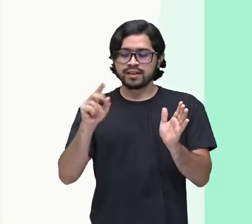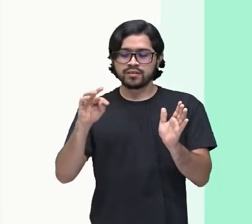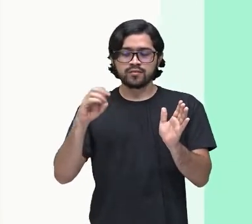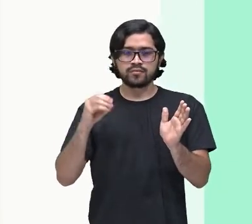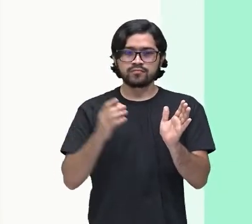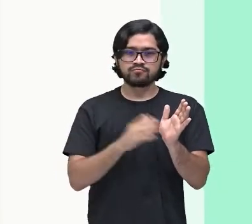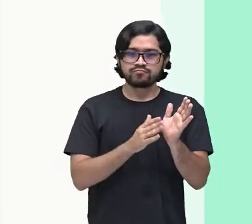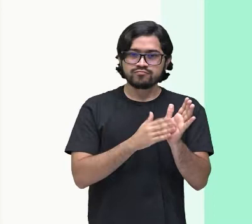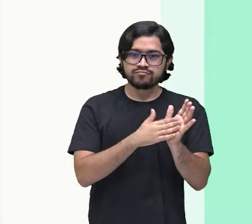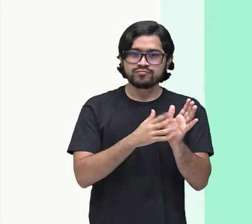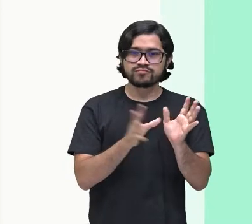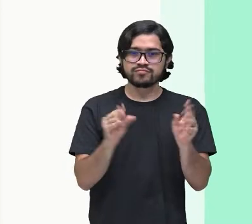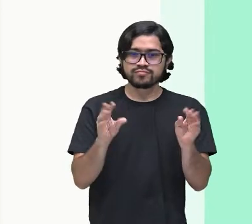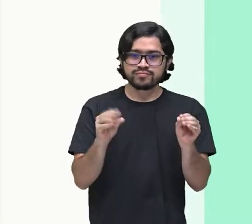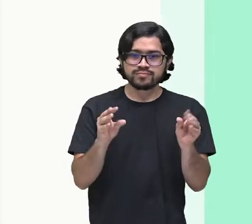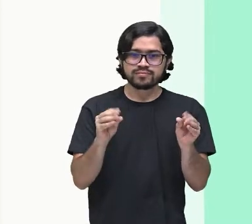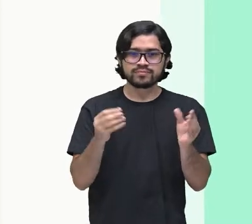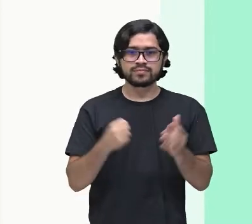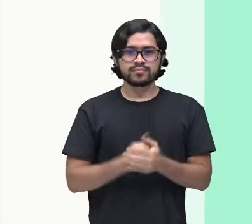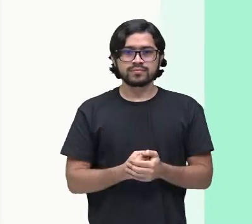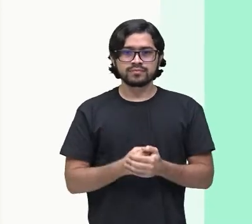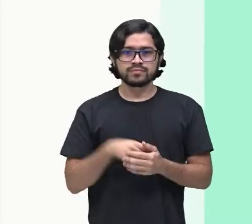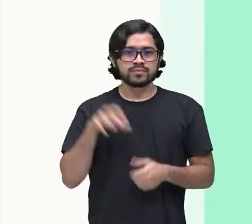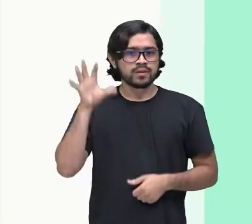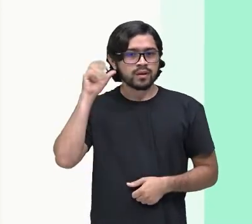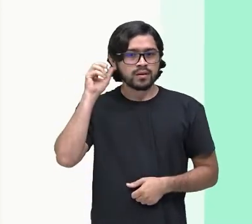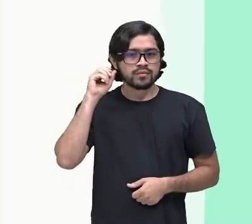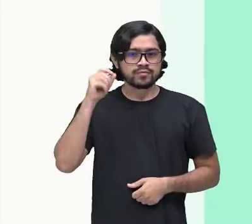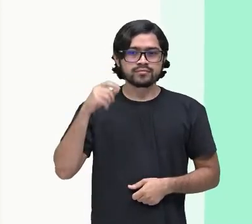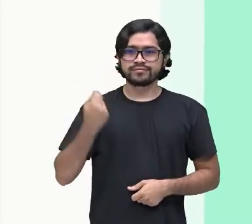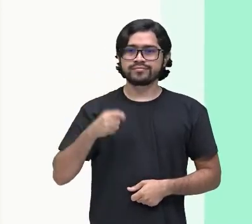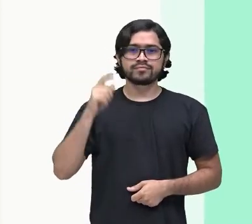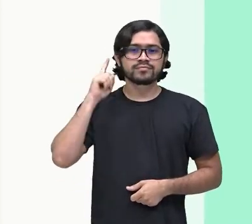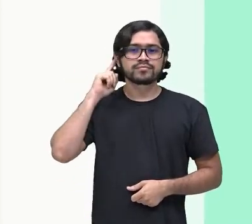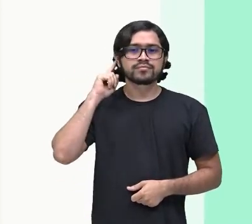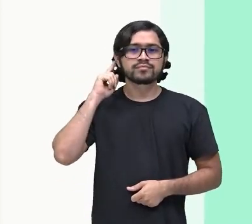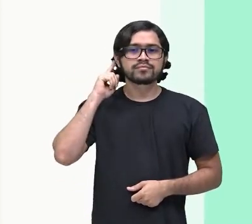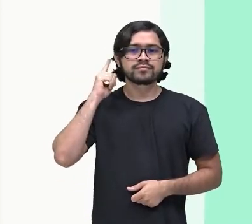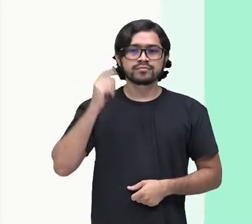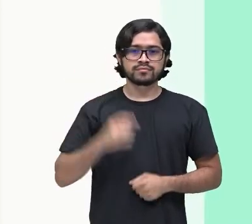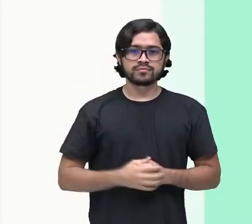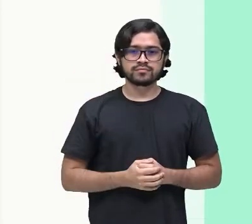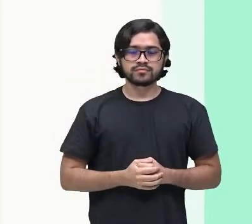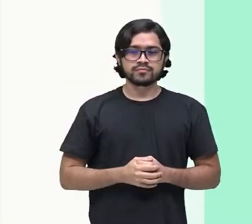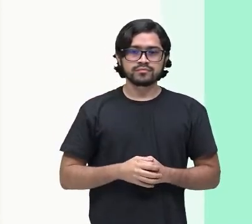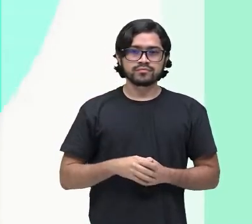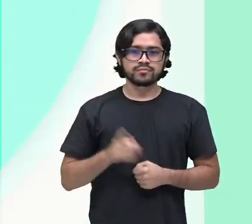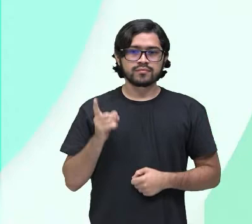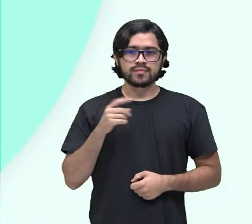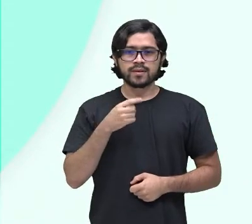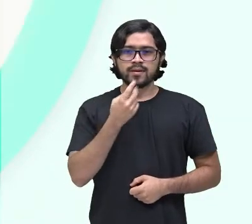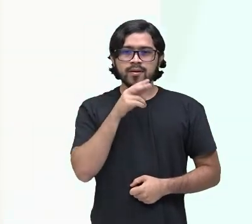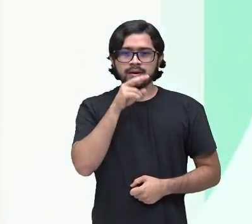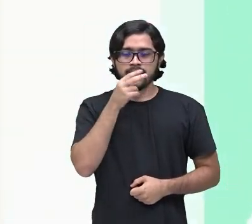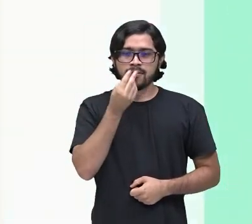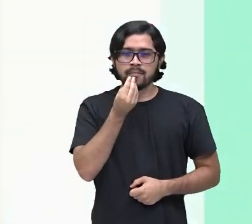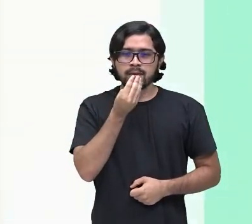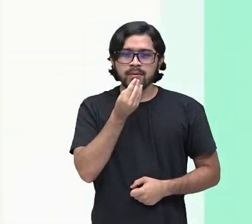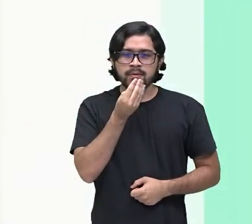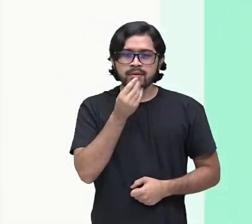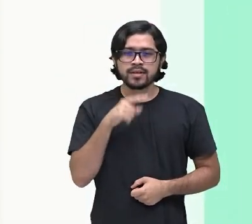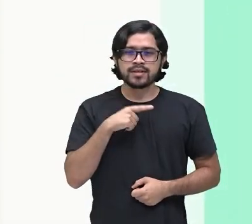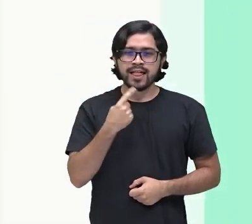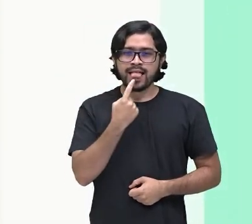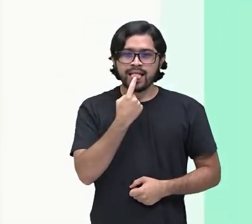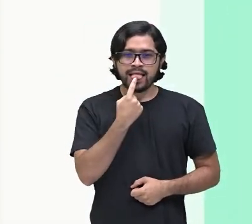que tem como órgão responsável o nosso ouvido, e o paladar, representado aqui pela língua. Vamos conhecer